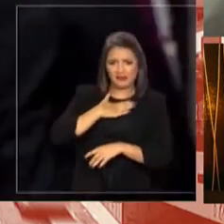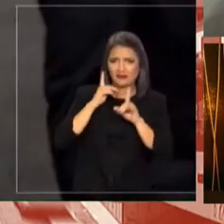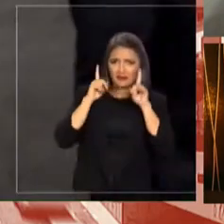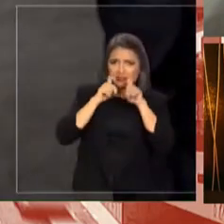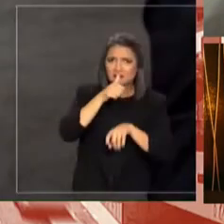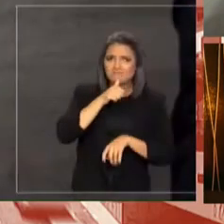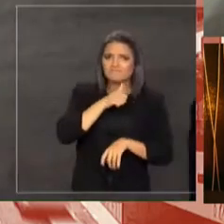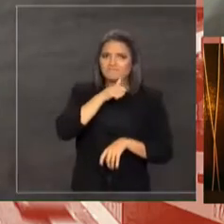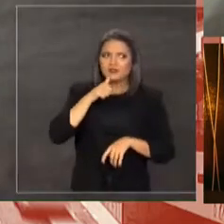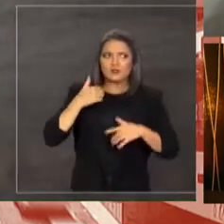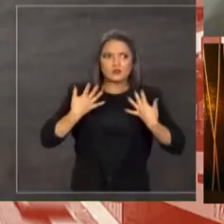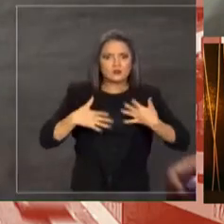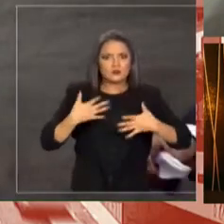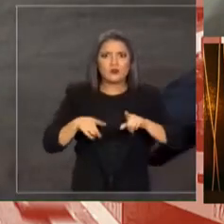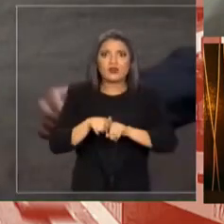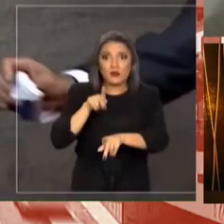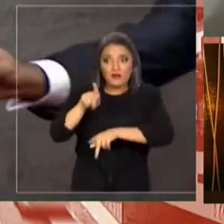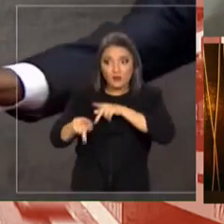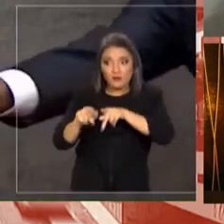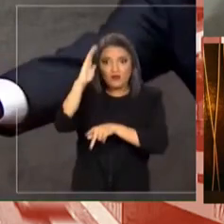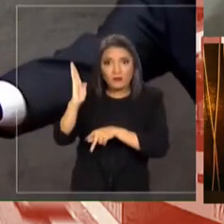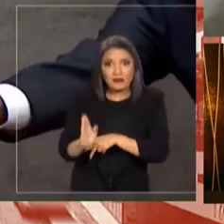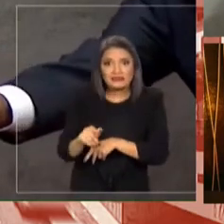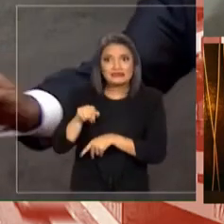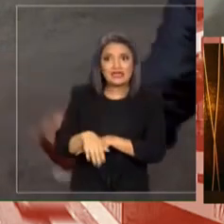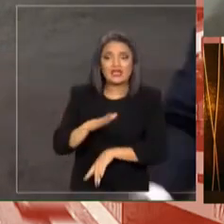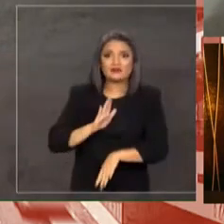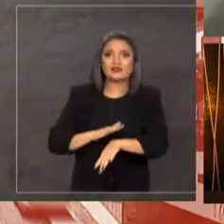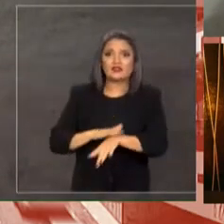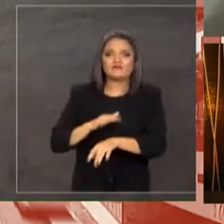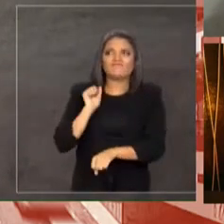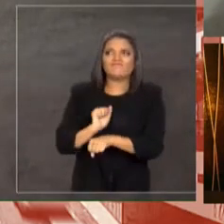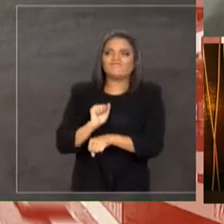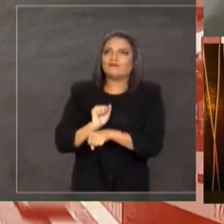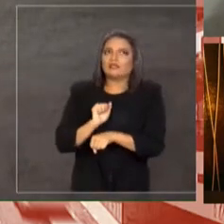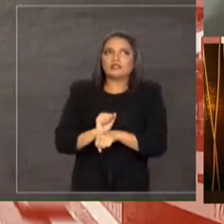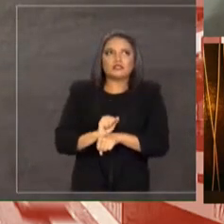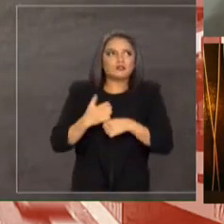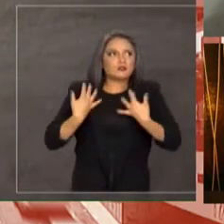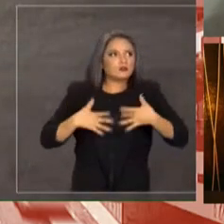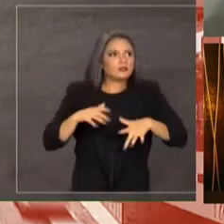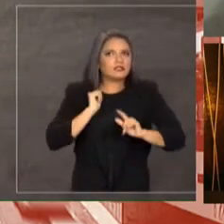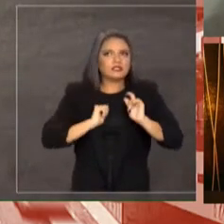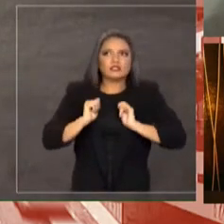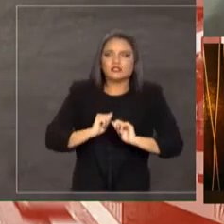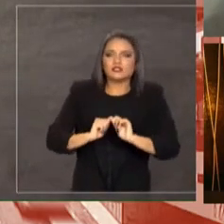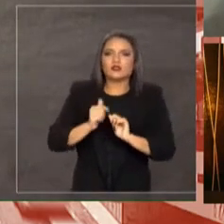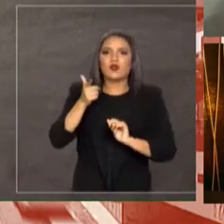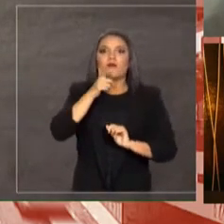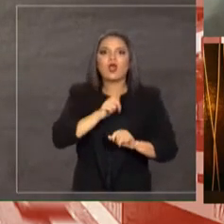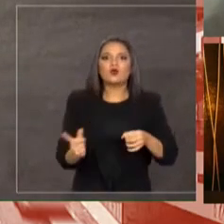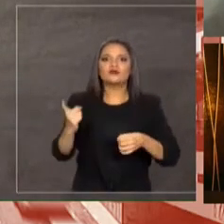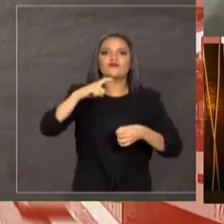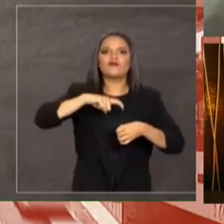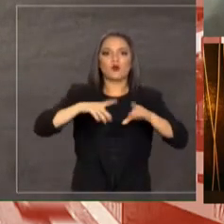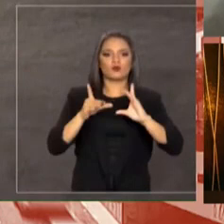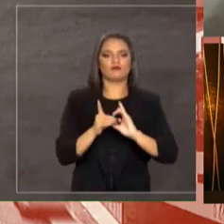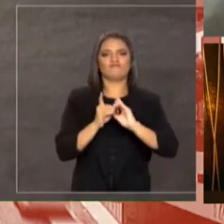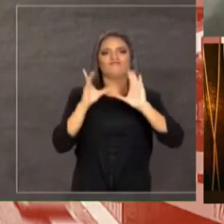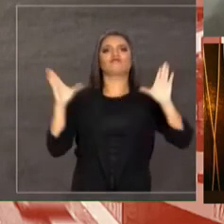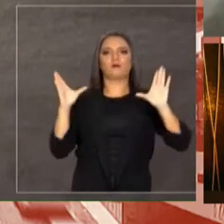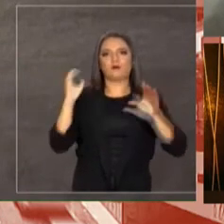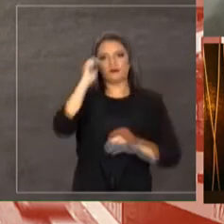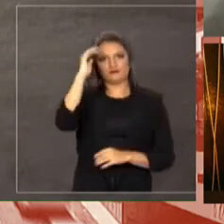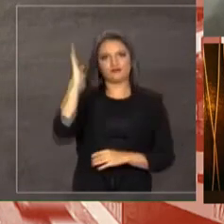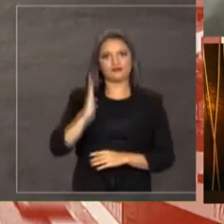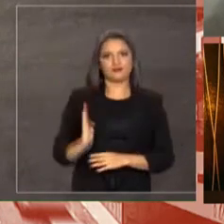Brasil e essa ameaça não chega é realmente então destacarei essa fala é Conde do Lula enaltecendo